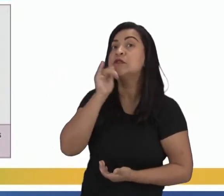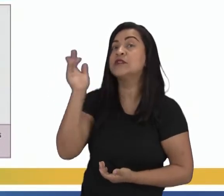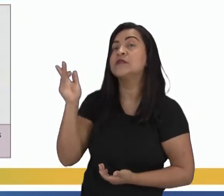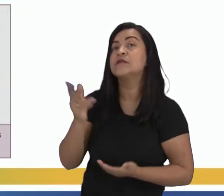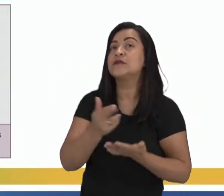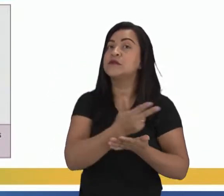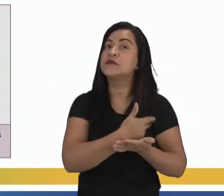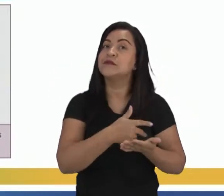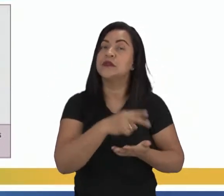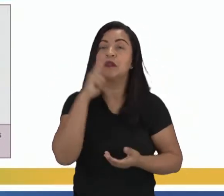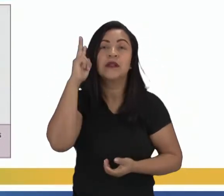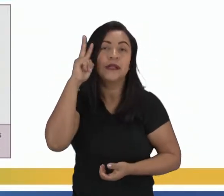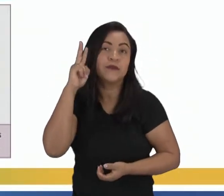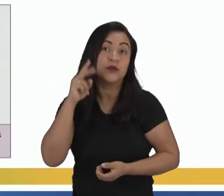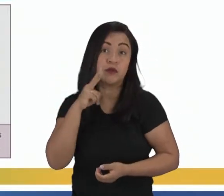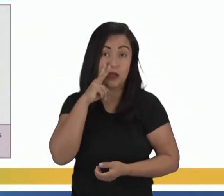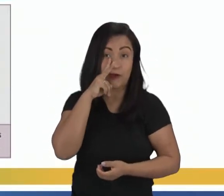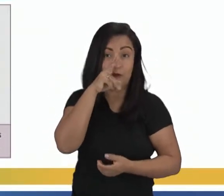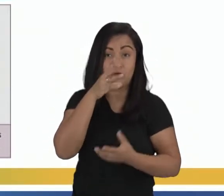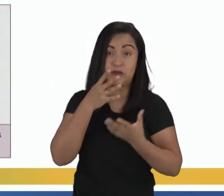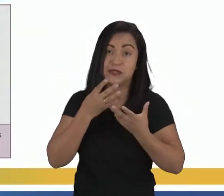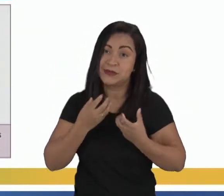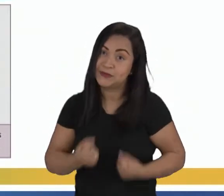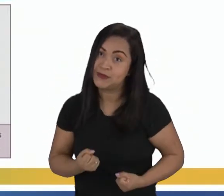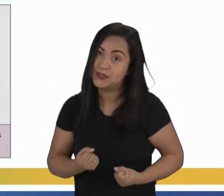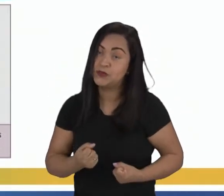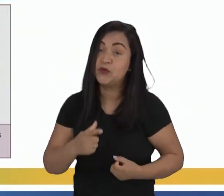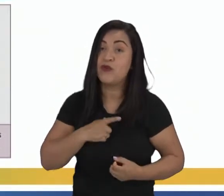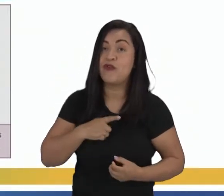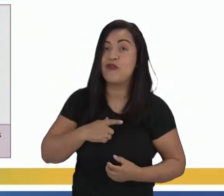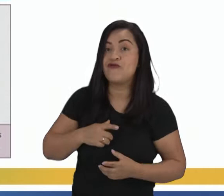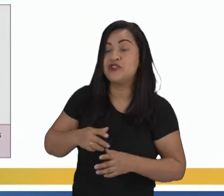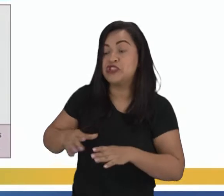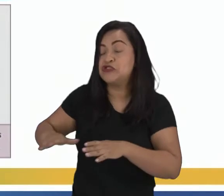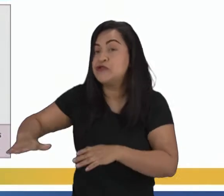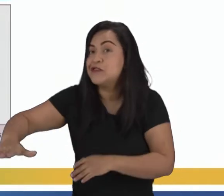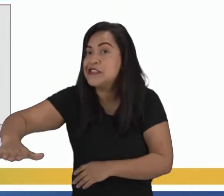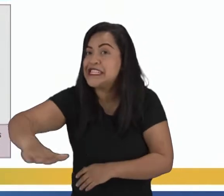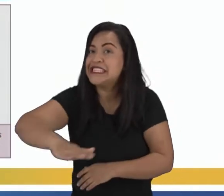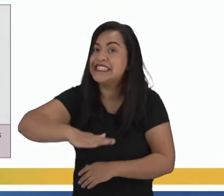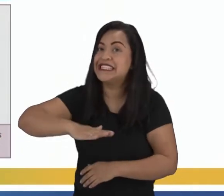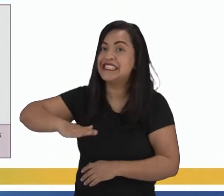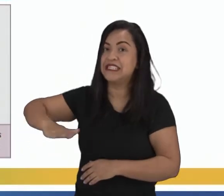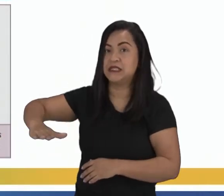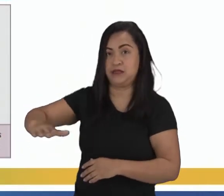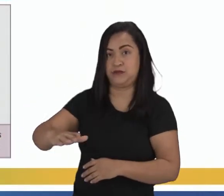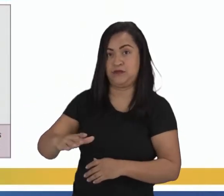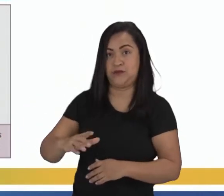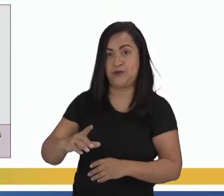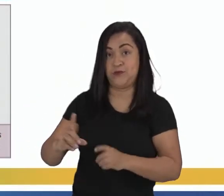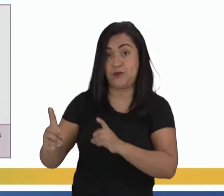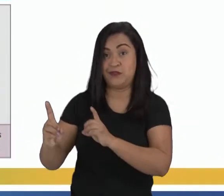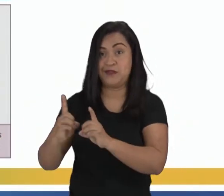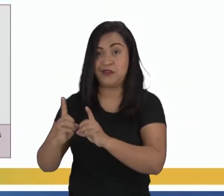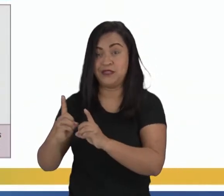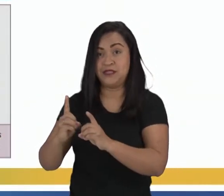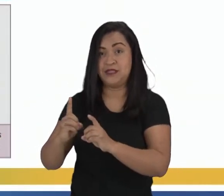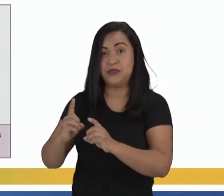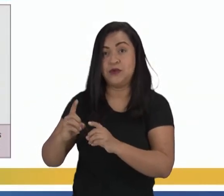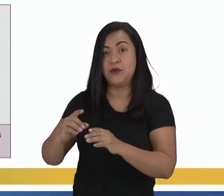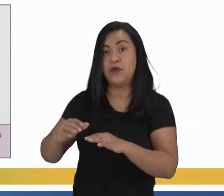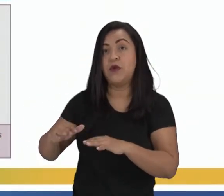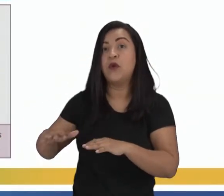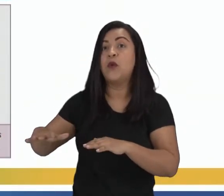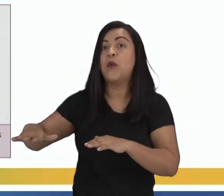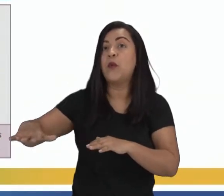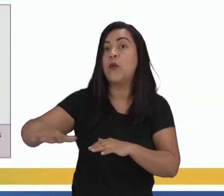gráfica. Lembrando que a força-peso é uma força de campo, é a interação entre o campo